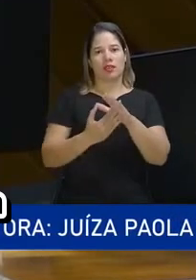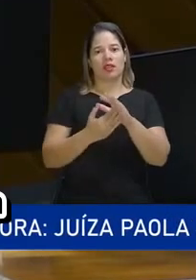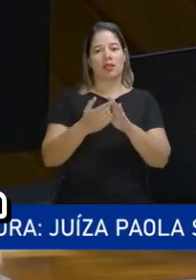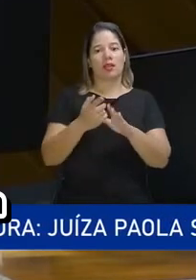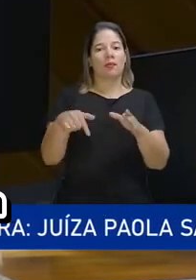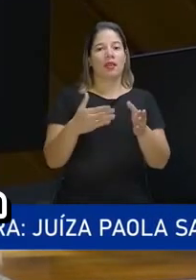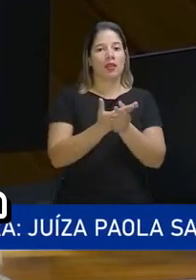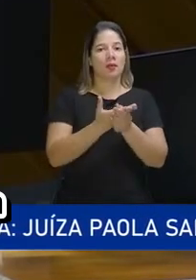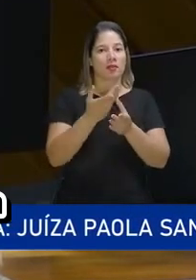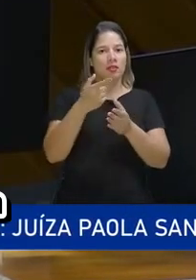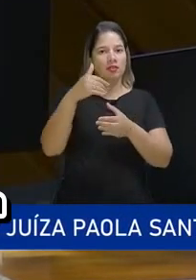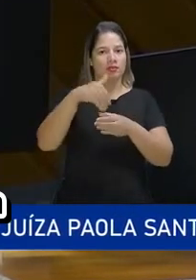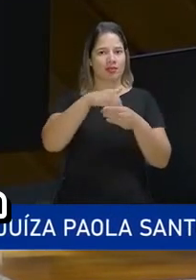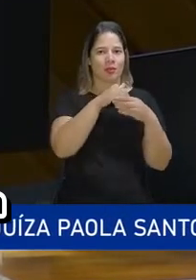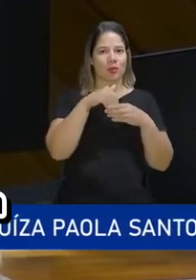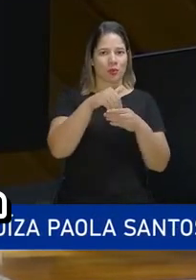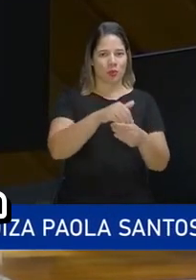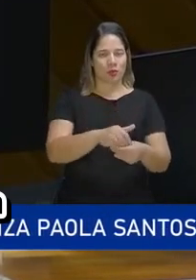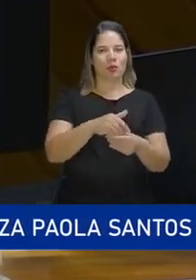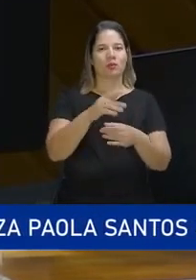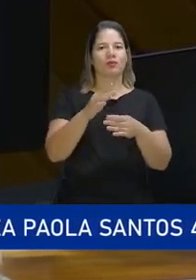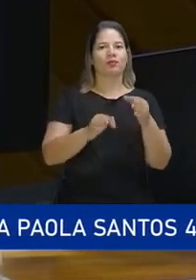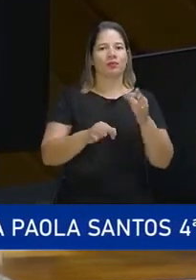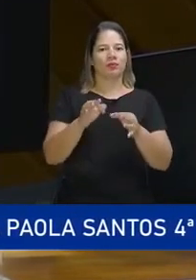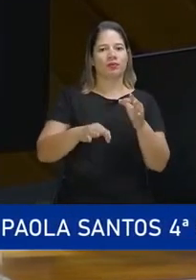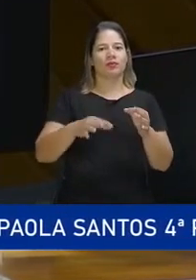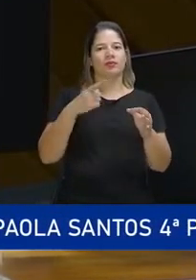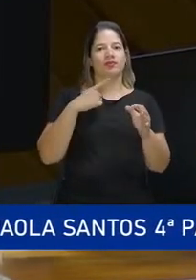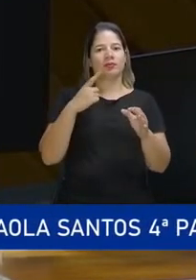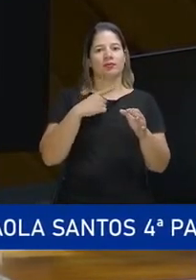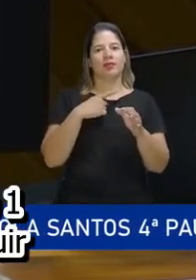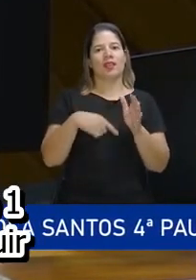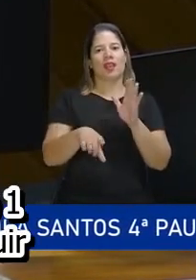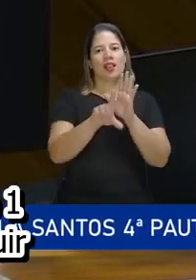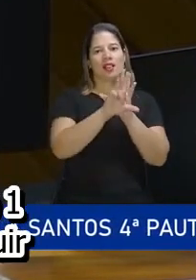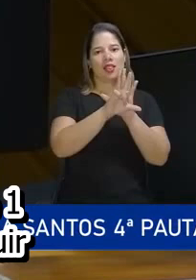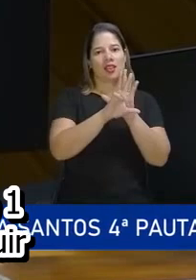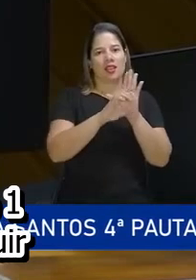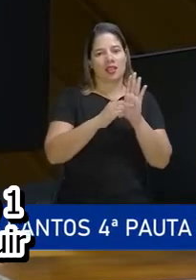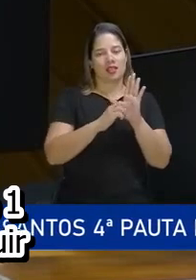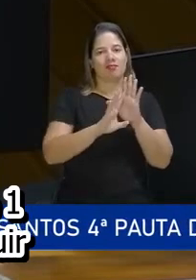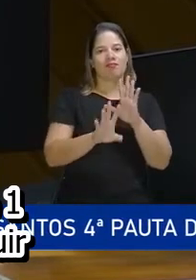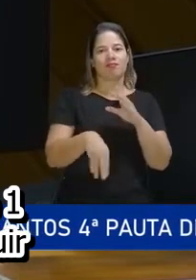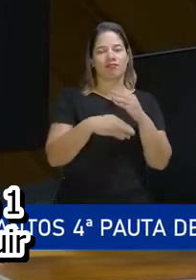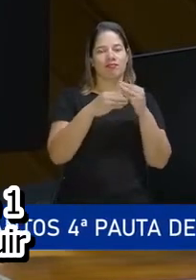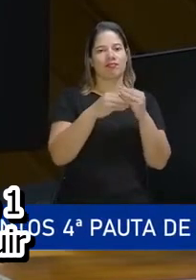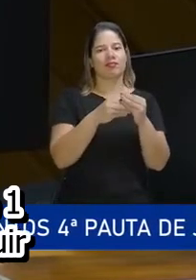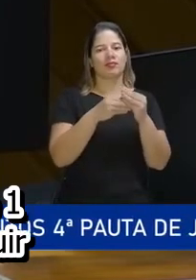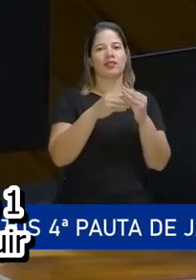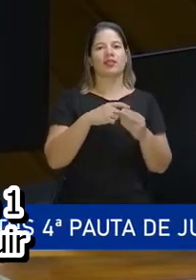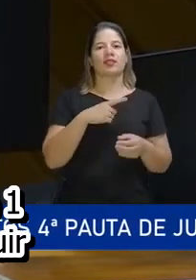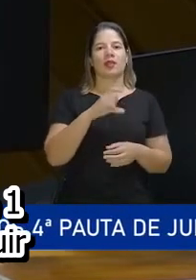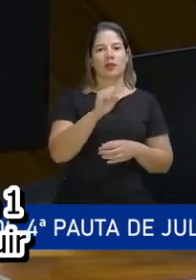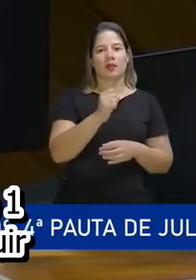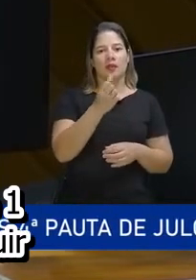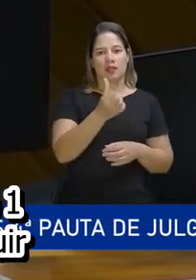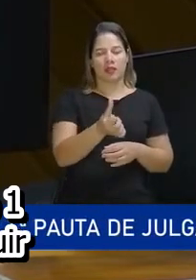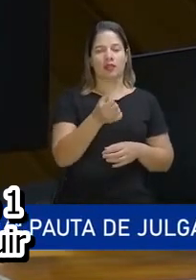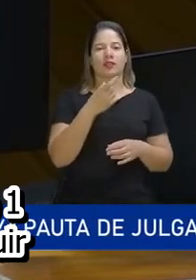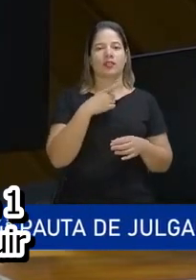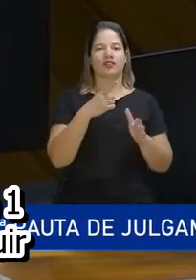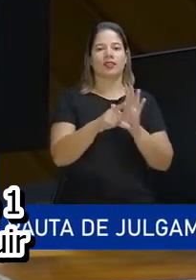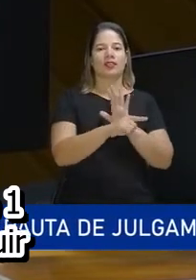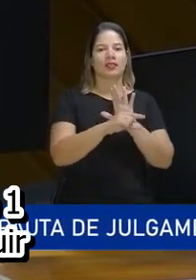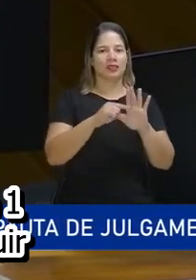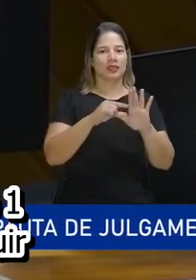consubstancia um instrumento processual introduzido pela Lei Complementar 86 de 1996. Está disciplinada na linha J do artigo